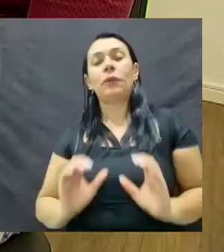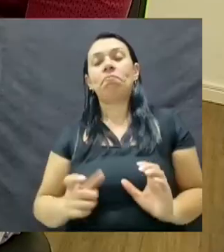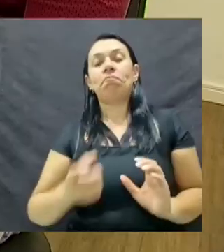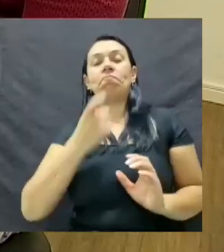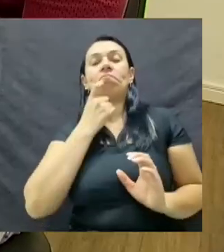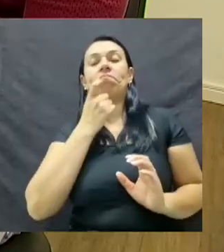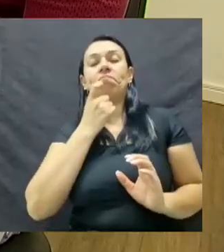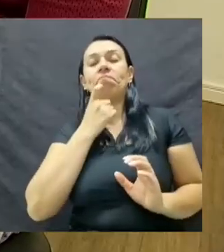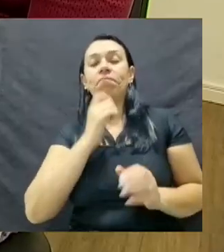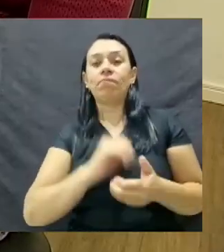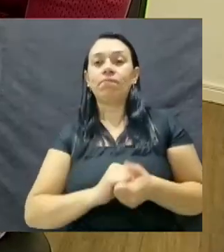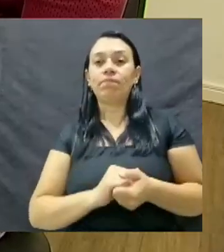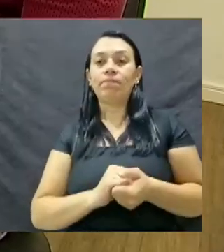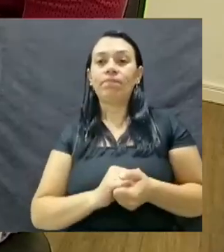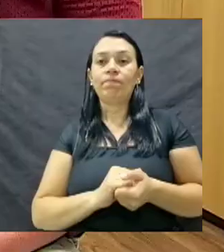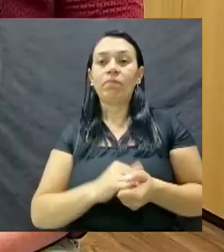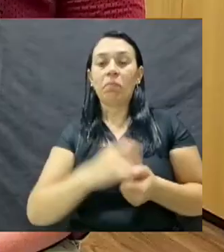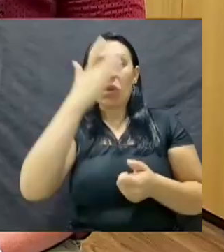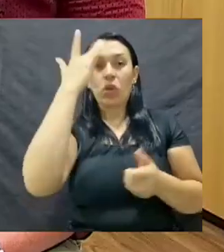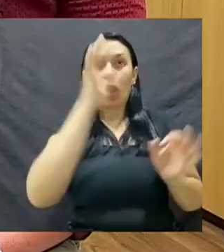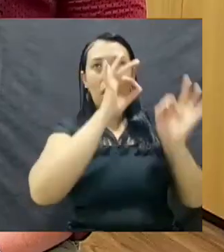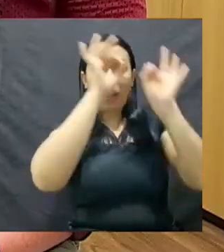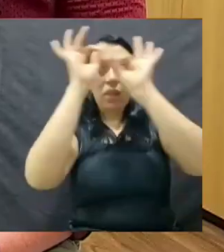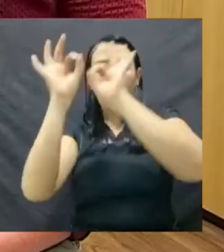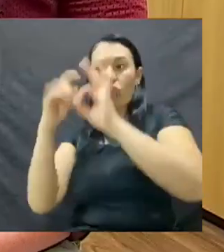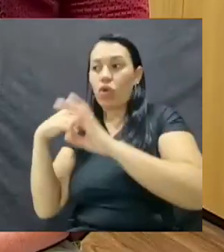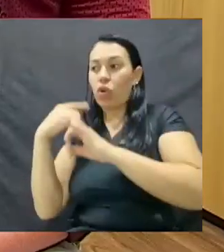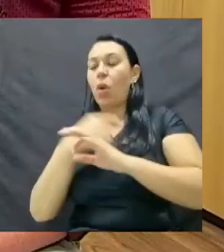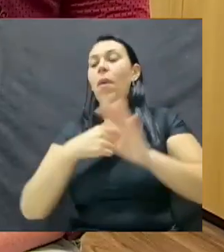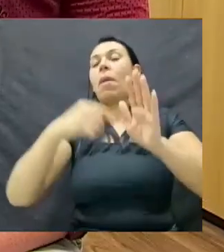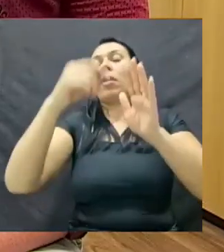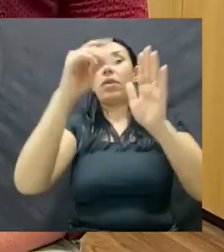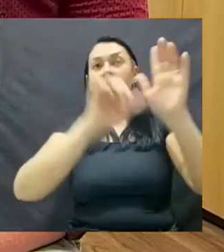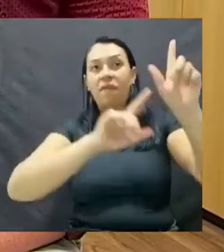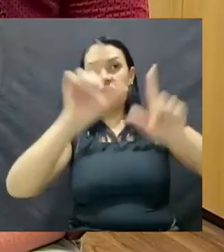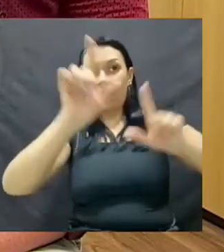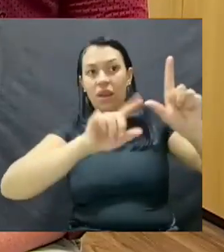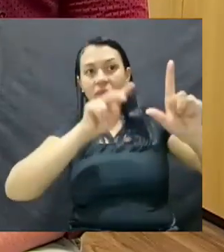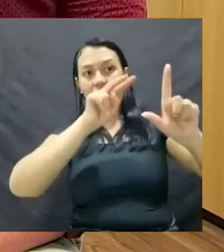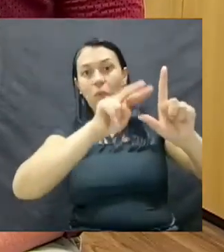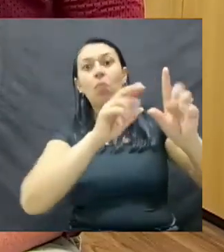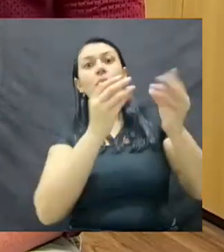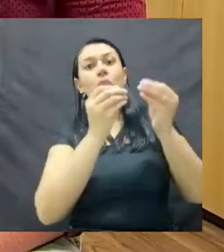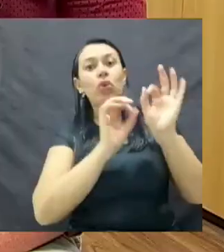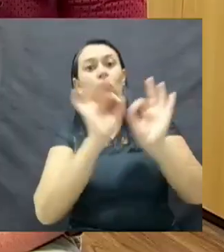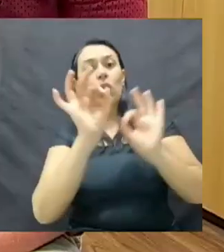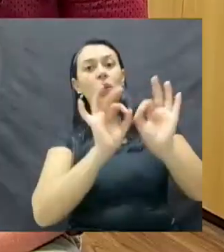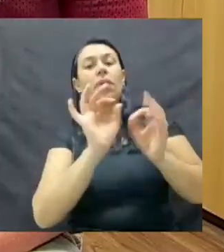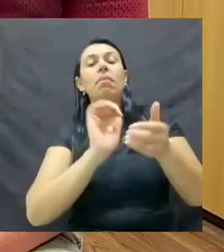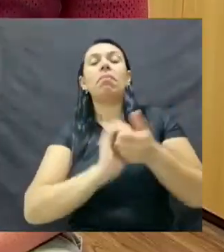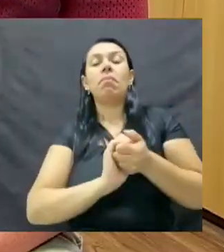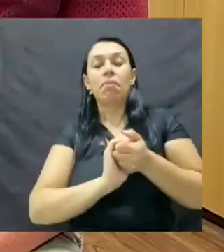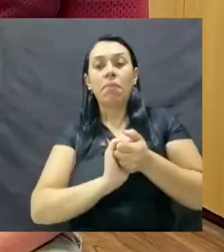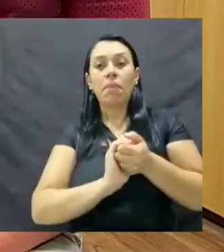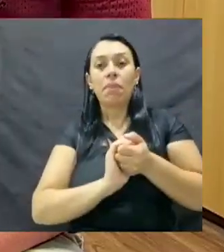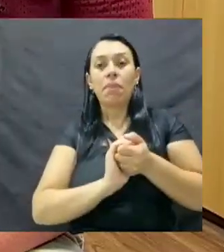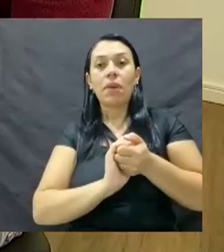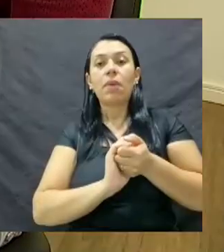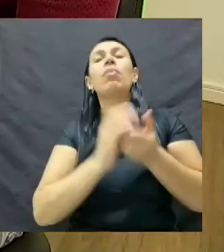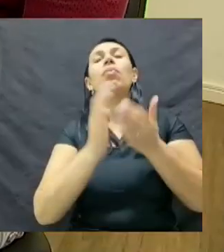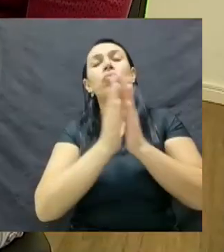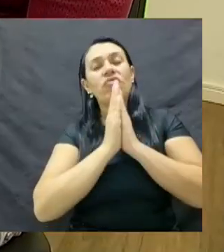assiste, que nos acompanha, que assiste os programas muito bem elaborados e produzidos pela TV Câmara. Acompanhem o Poder